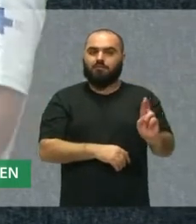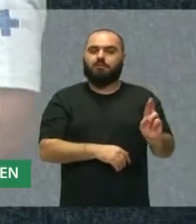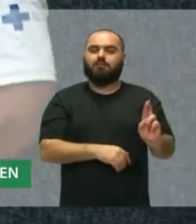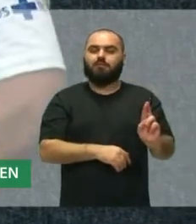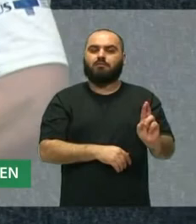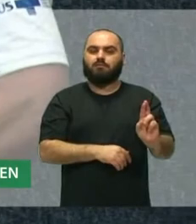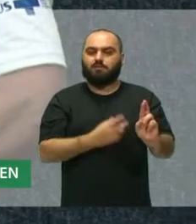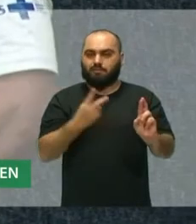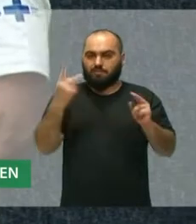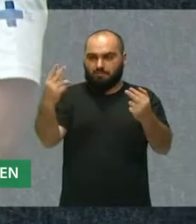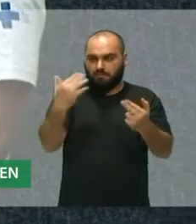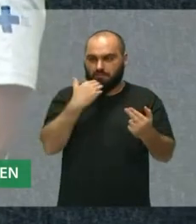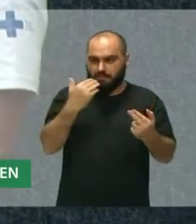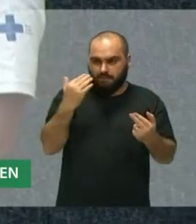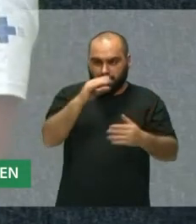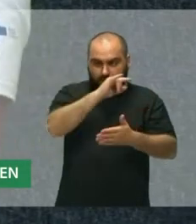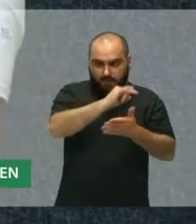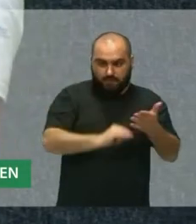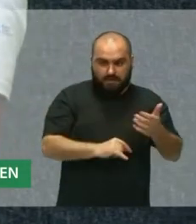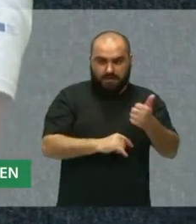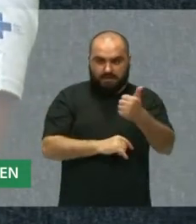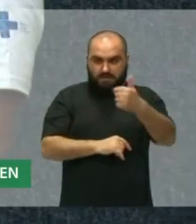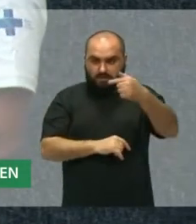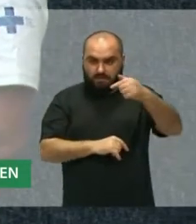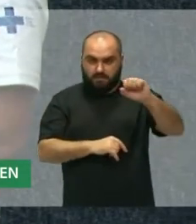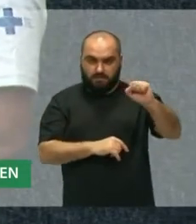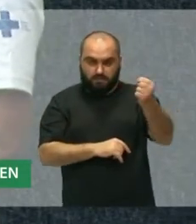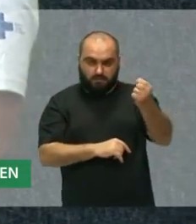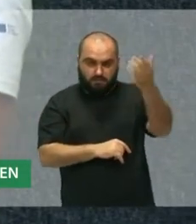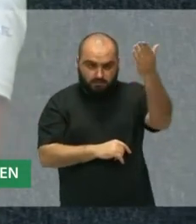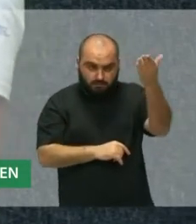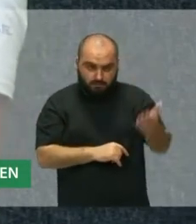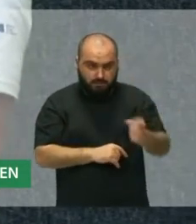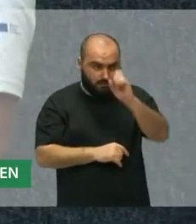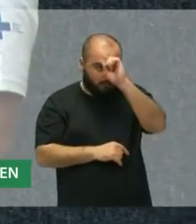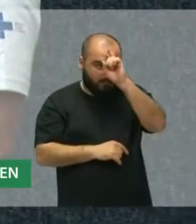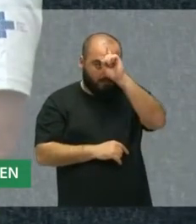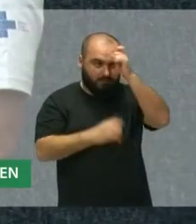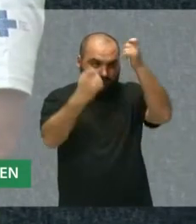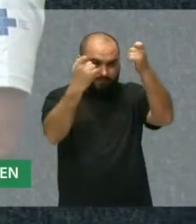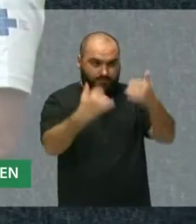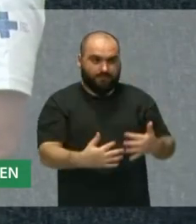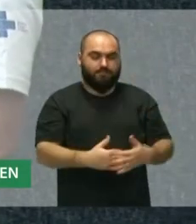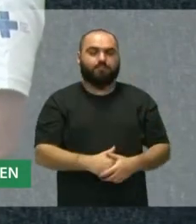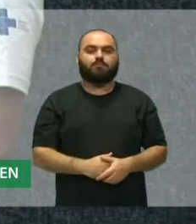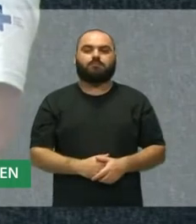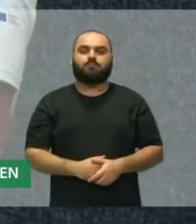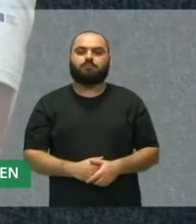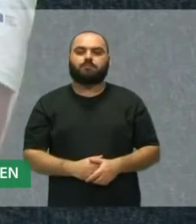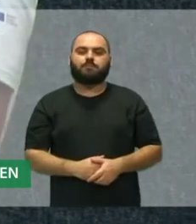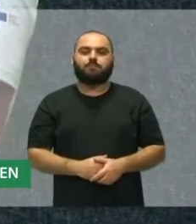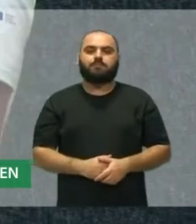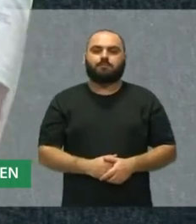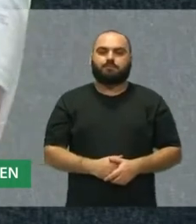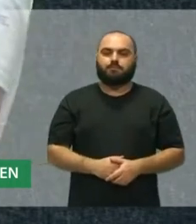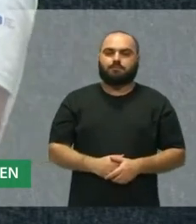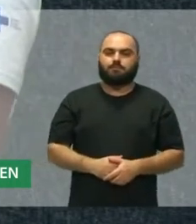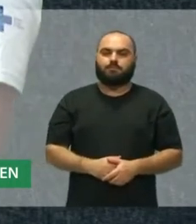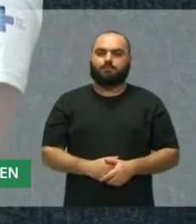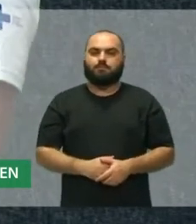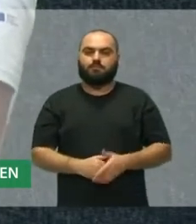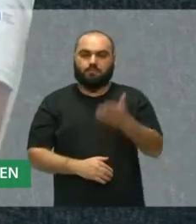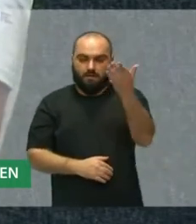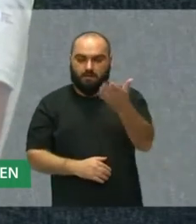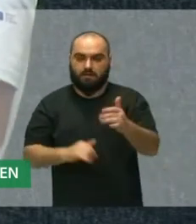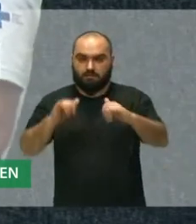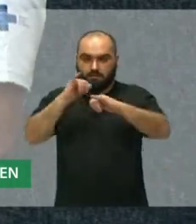conforme solicitado no documento 178, exarado pelo hospital. E, além do mais, além dessa informação que a senhora